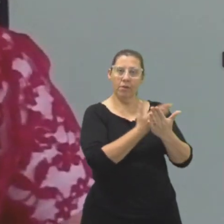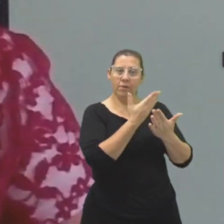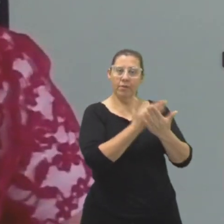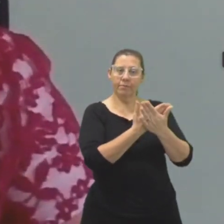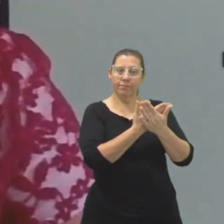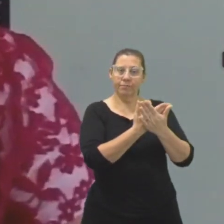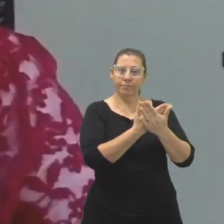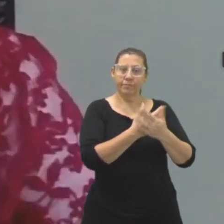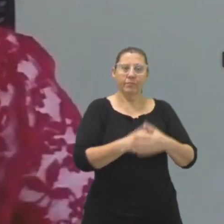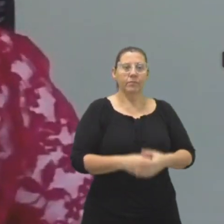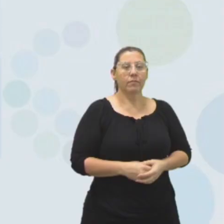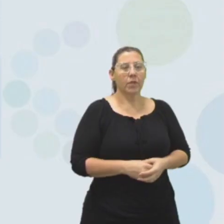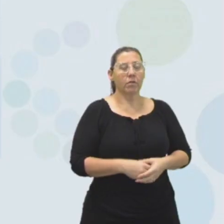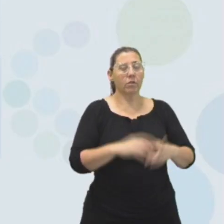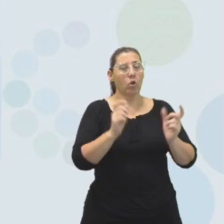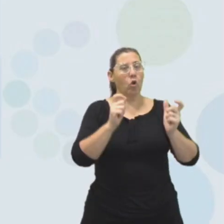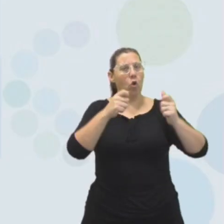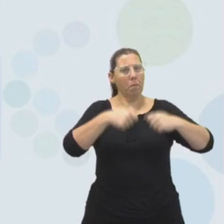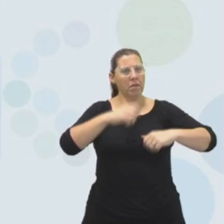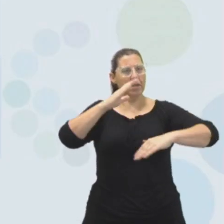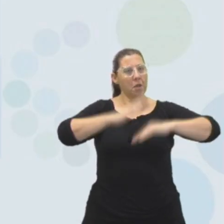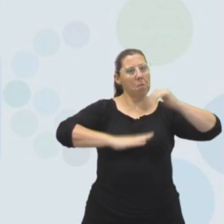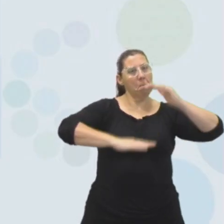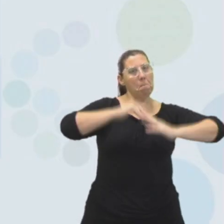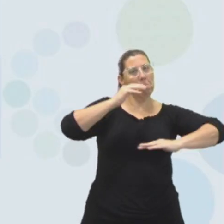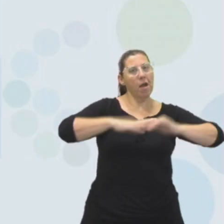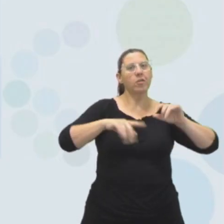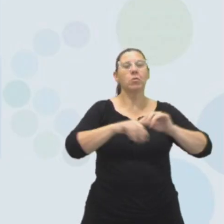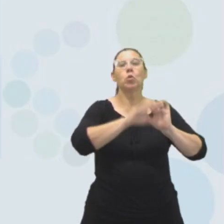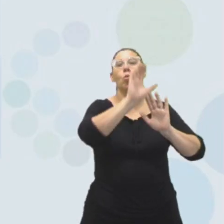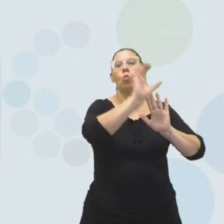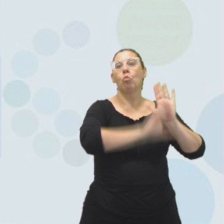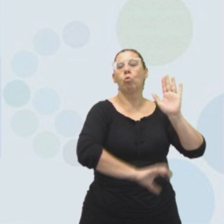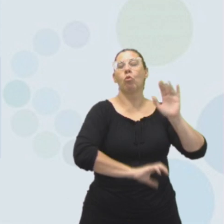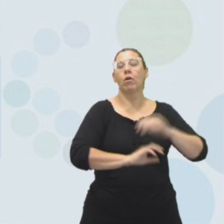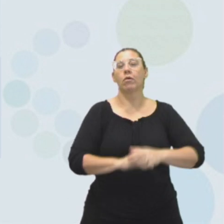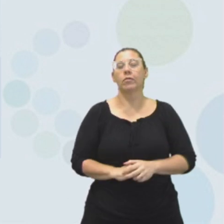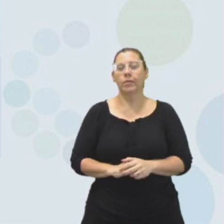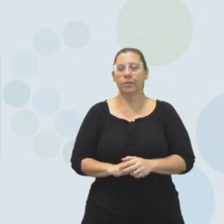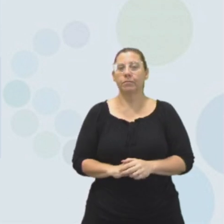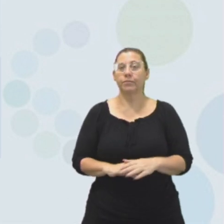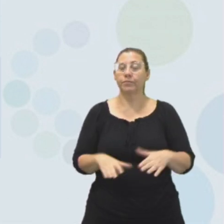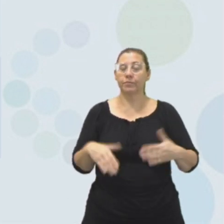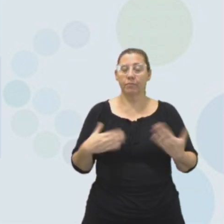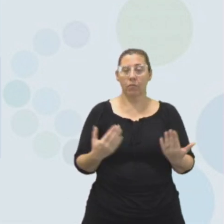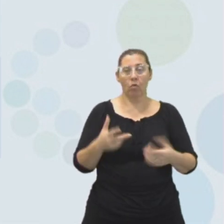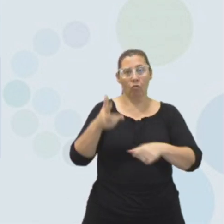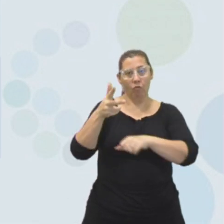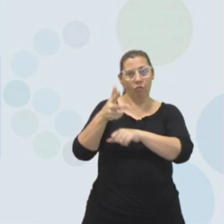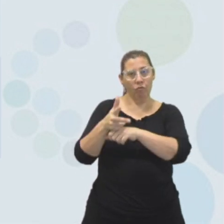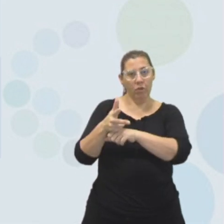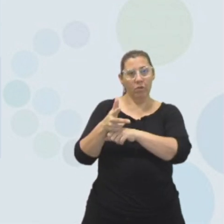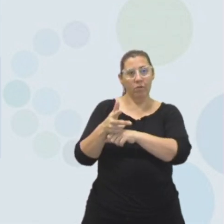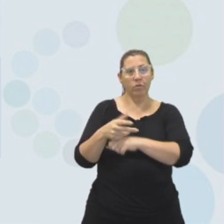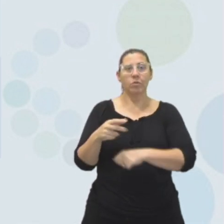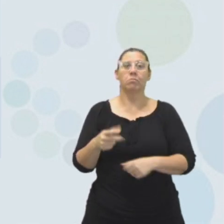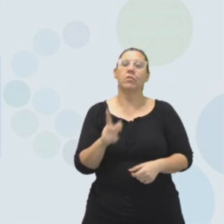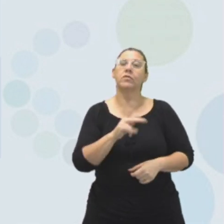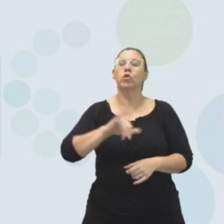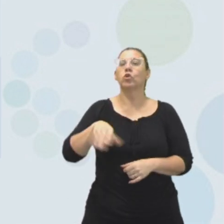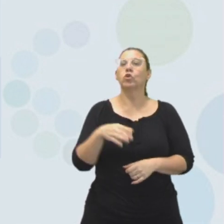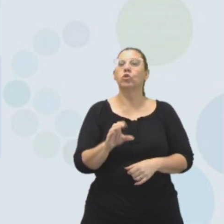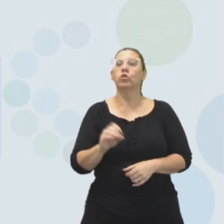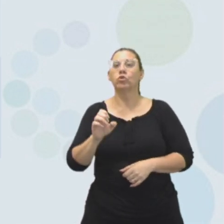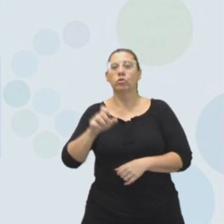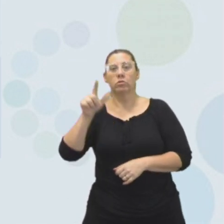vídeo nas competências e habilidades do nosso currículo. Então, o vídeo na sala de aula, professor José Moran. Como eu já